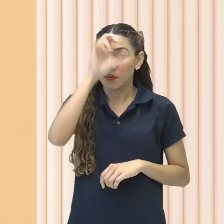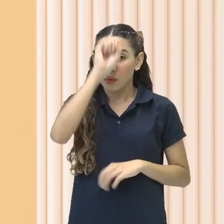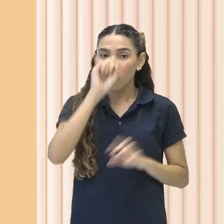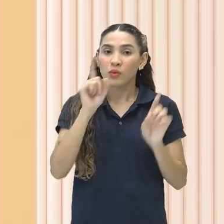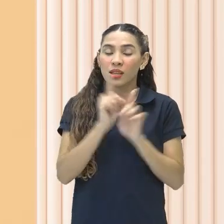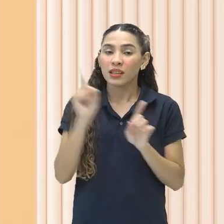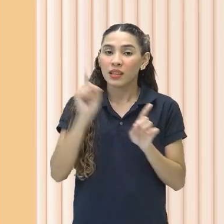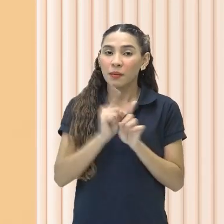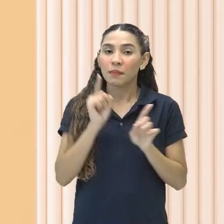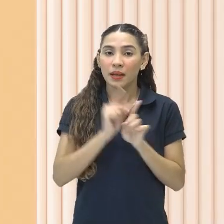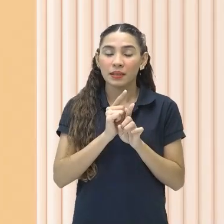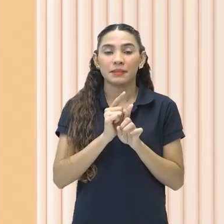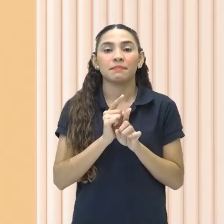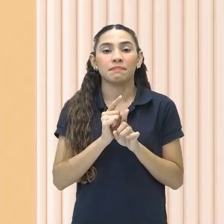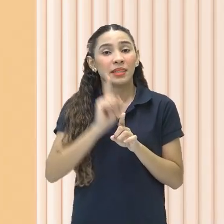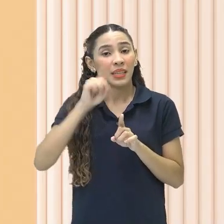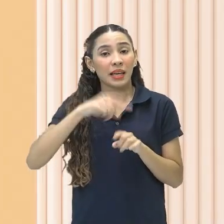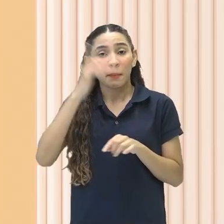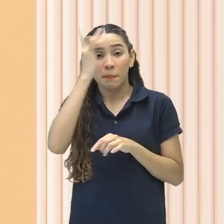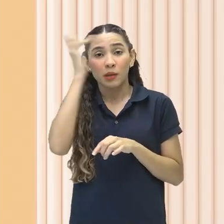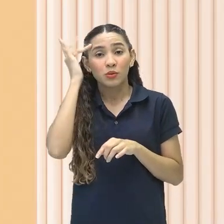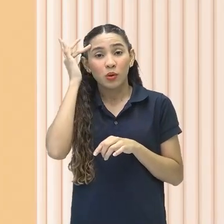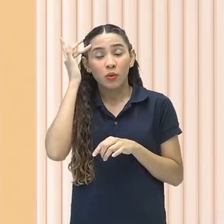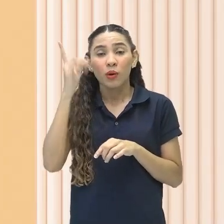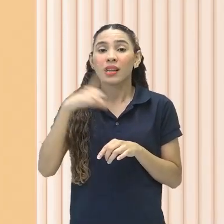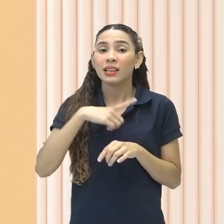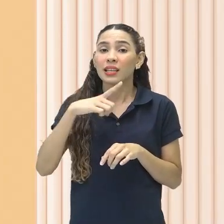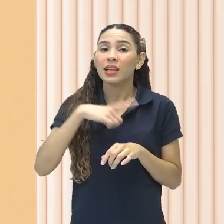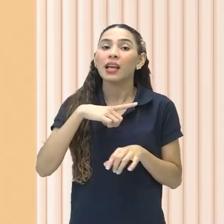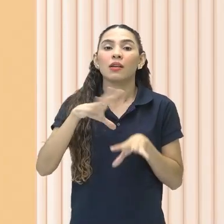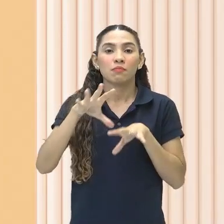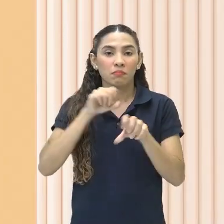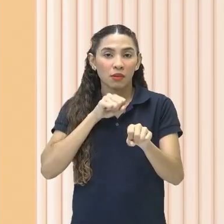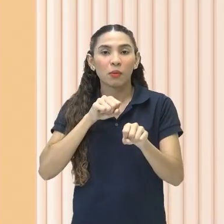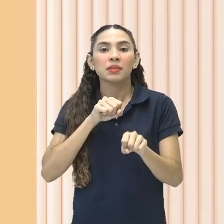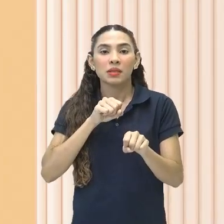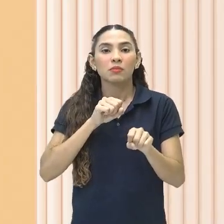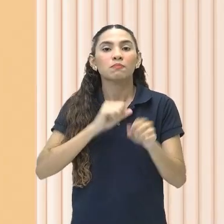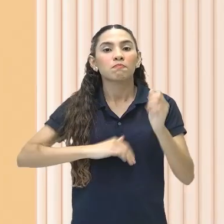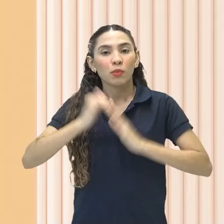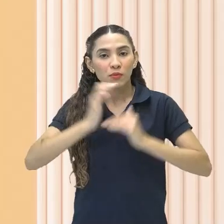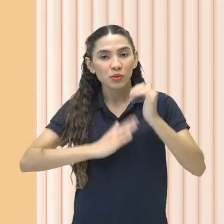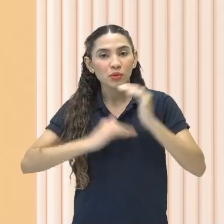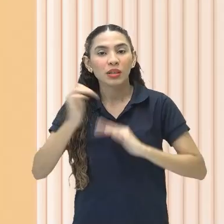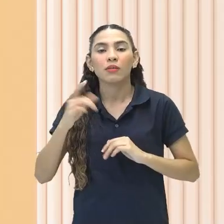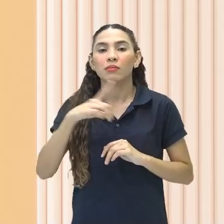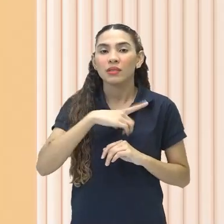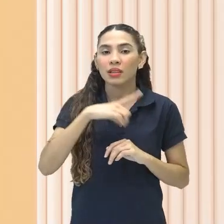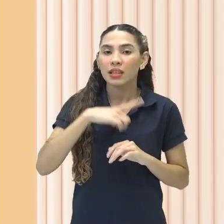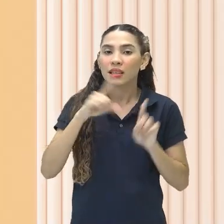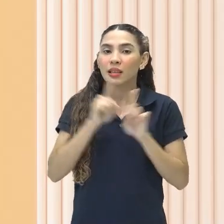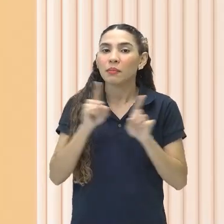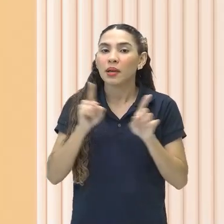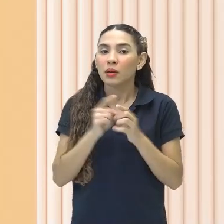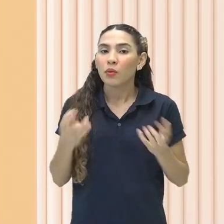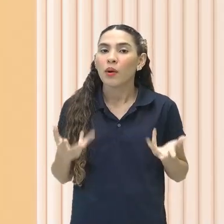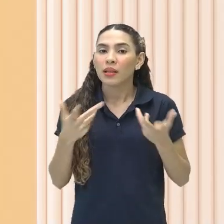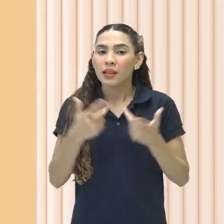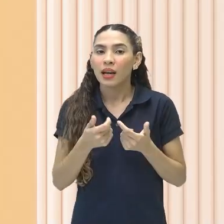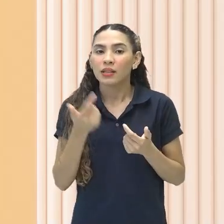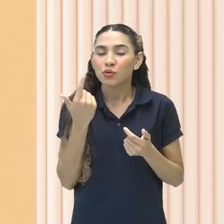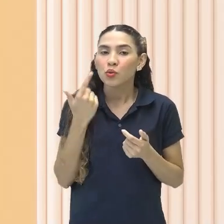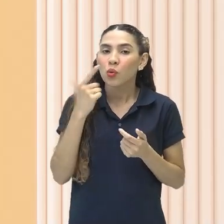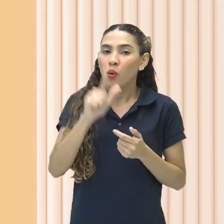poder social, que é a pessoa ter uma qualificação, né, a pessoa ter qualificações